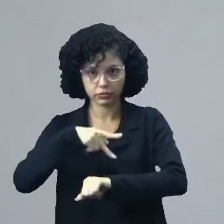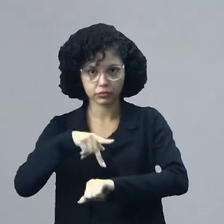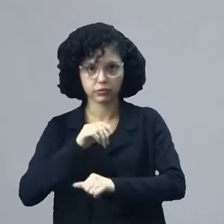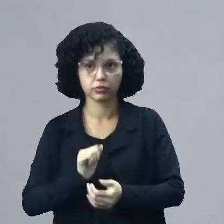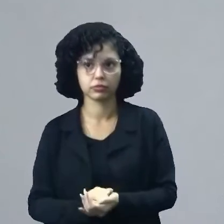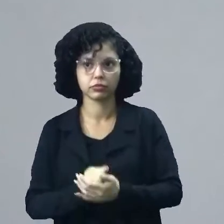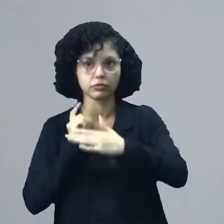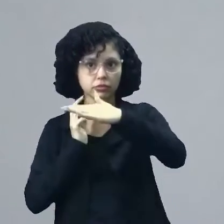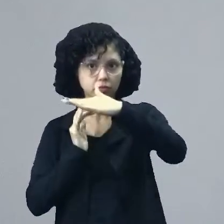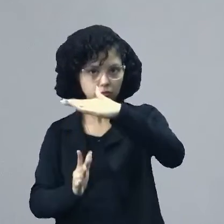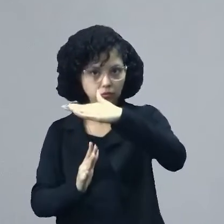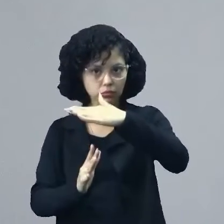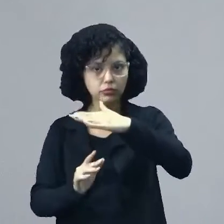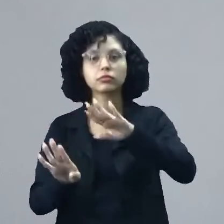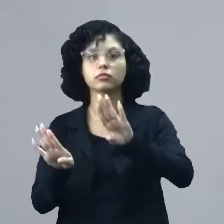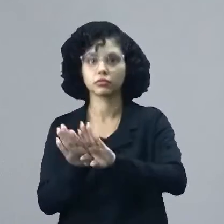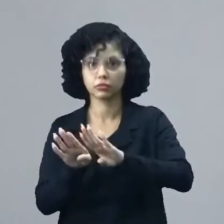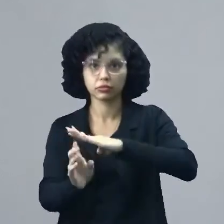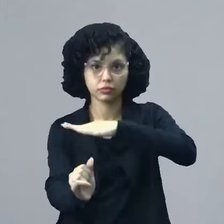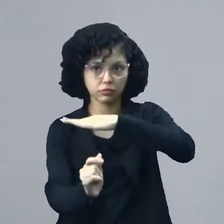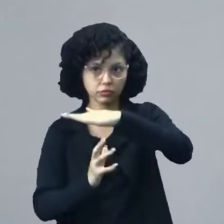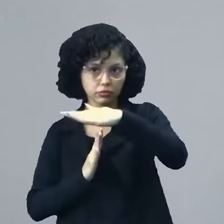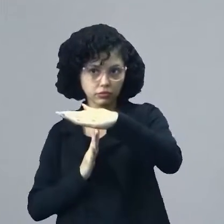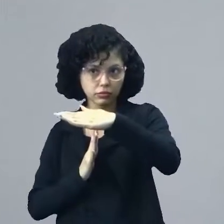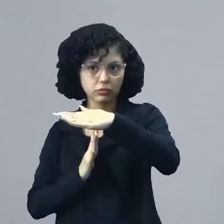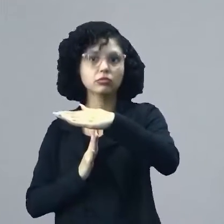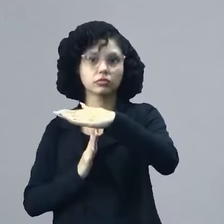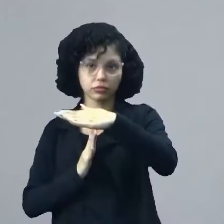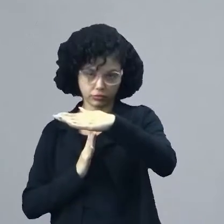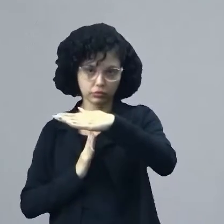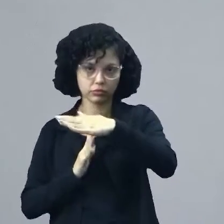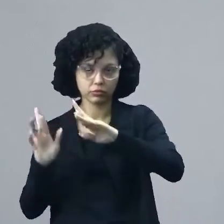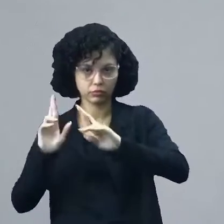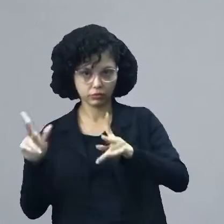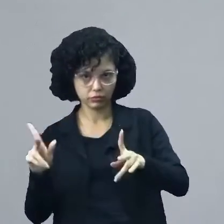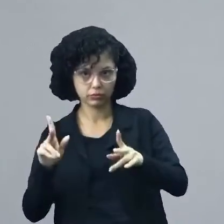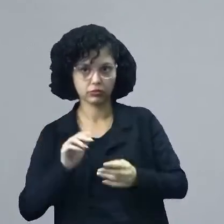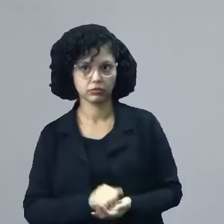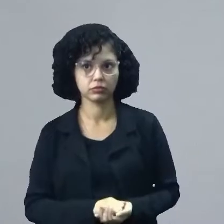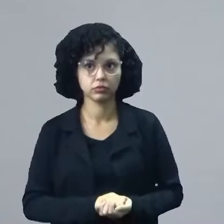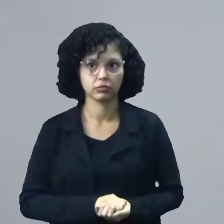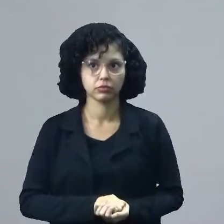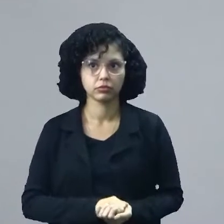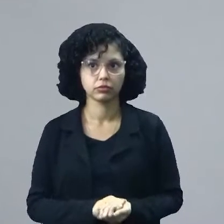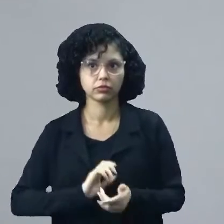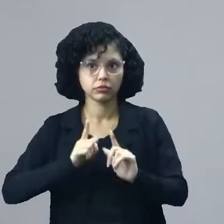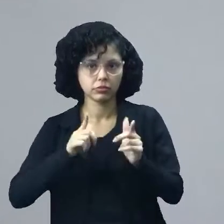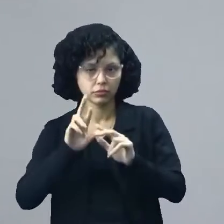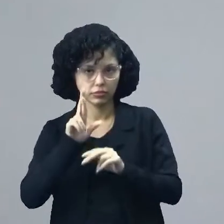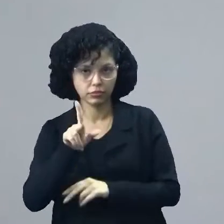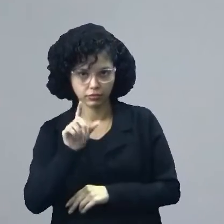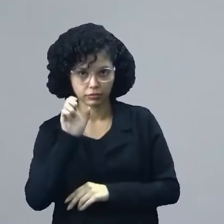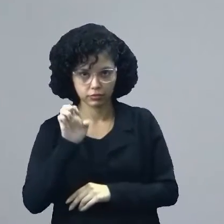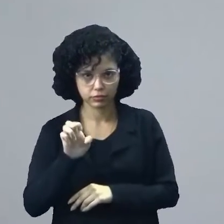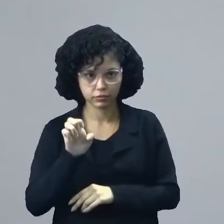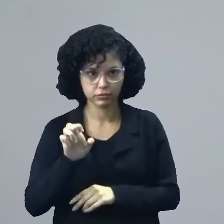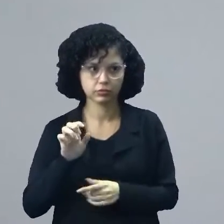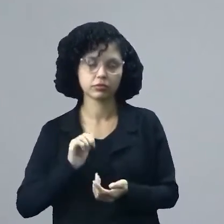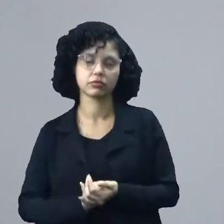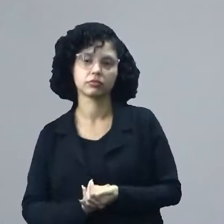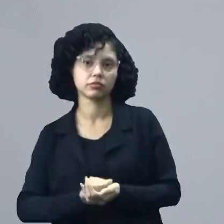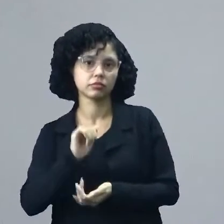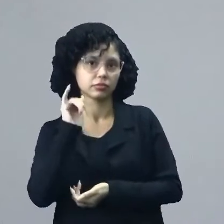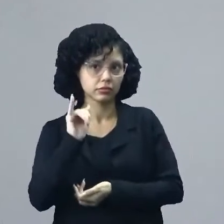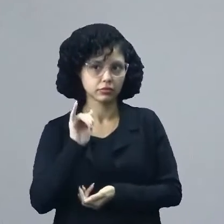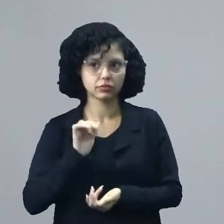de um país, e a gente também tem a emigração, A diferença aí é apenas a primeira letra, O I para imigração e